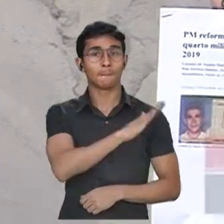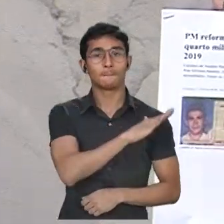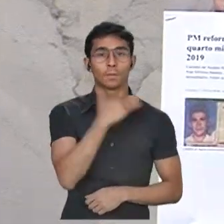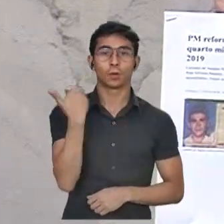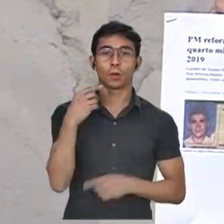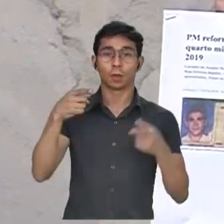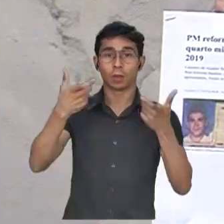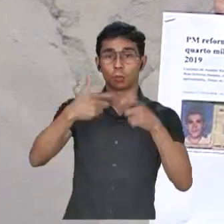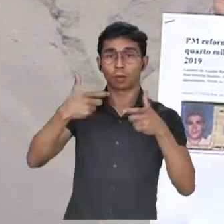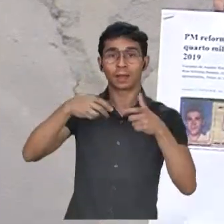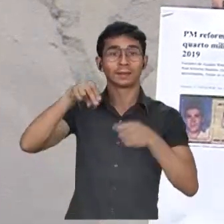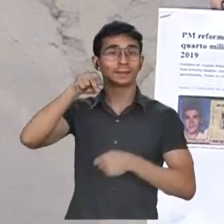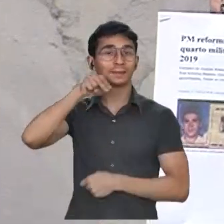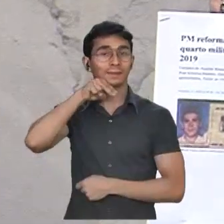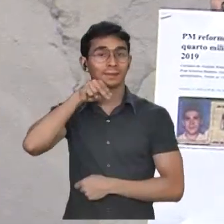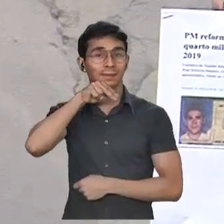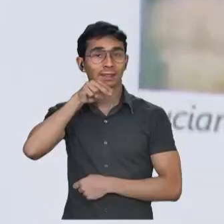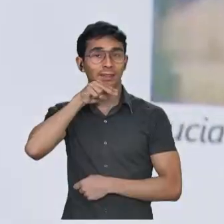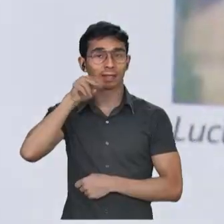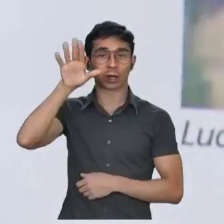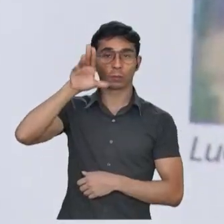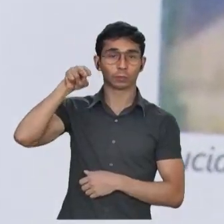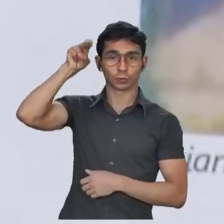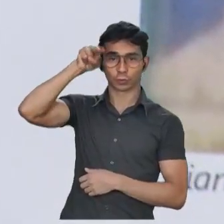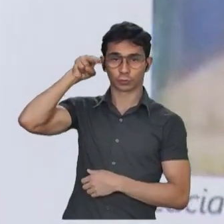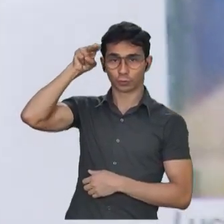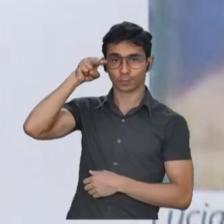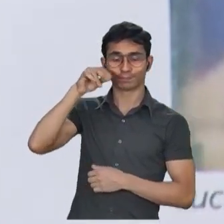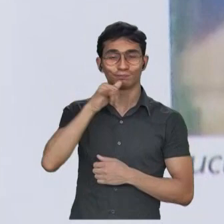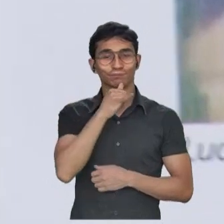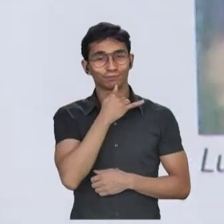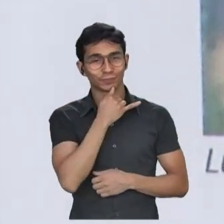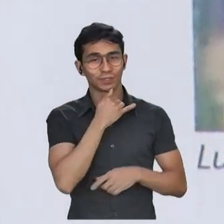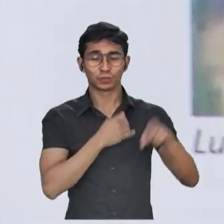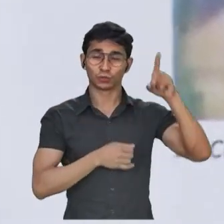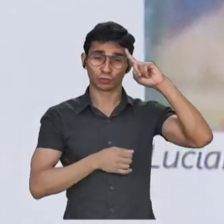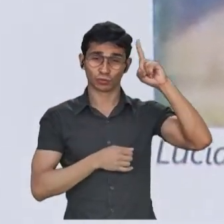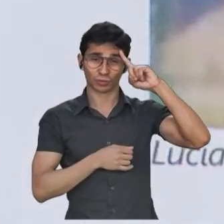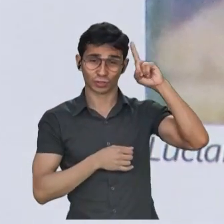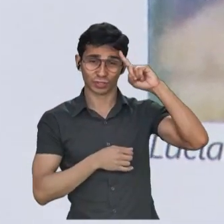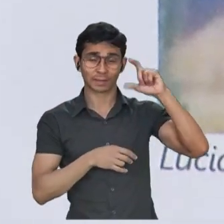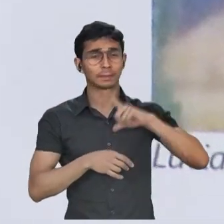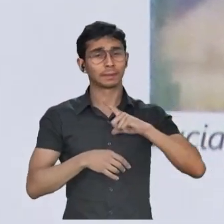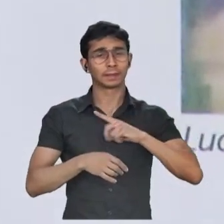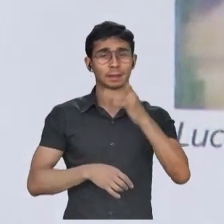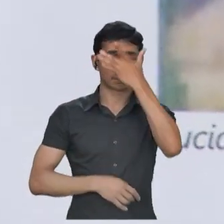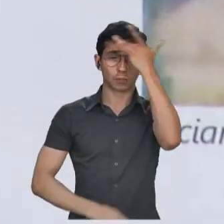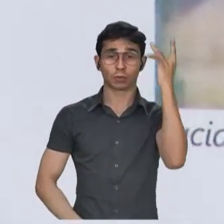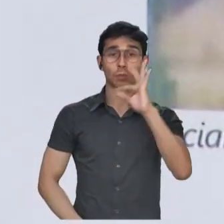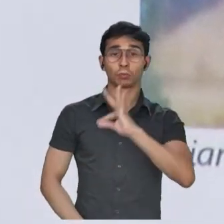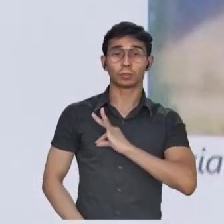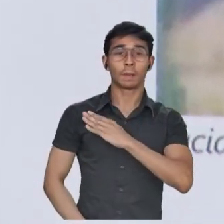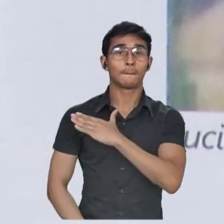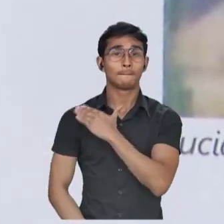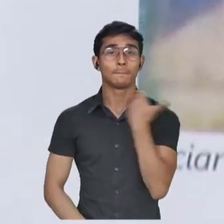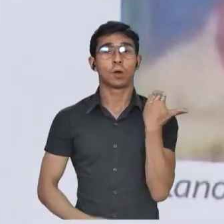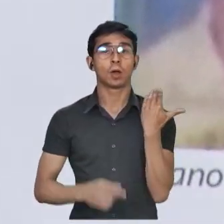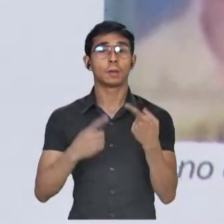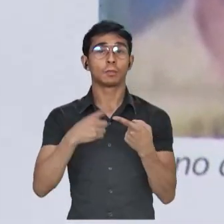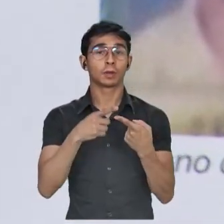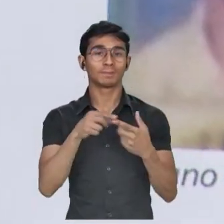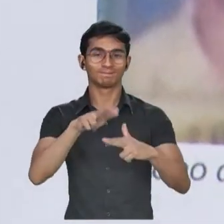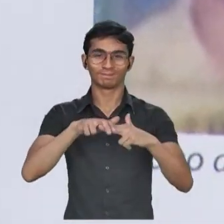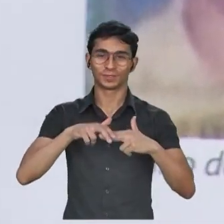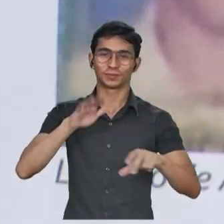do norte diariamente nós aqui infelizmente relatamos policiais são mortos pelo crime no brasil